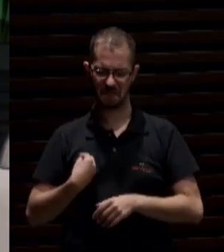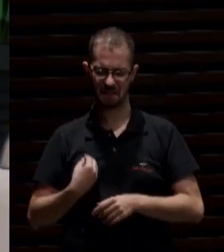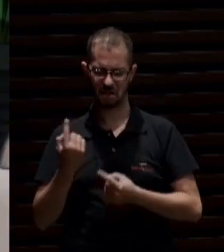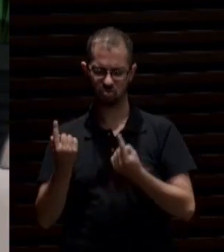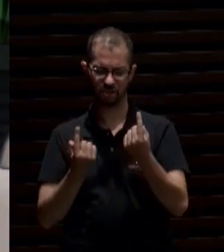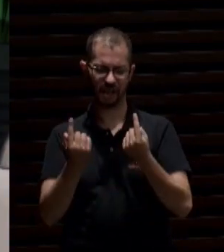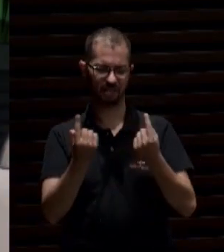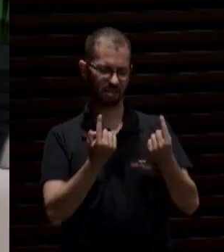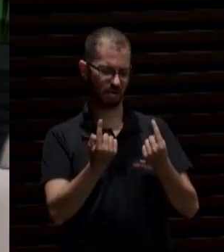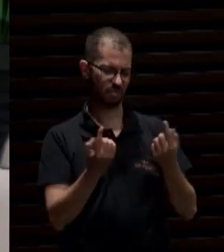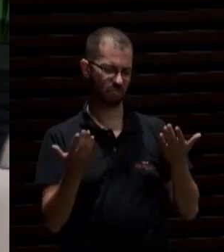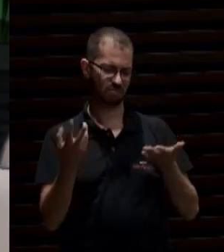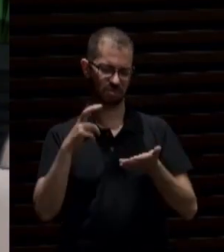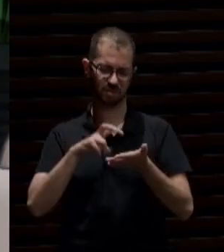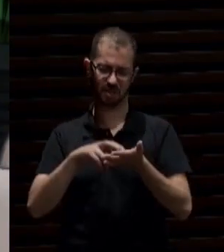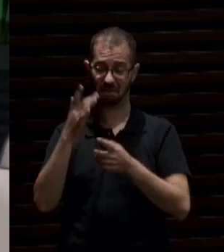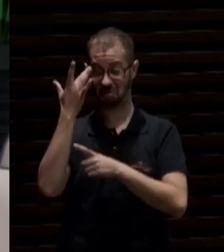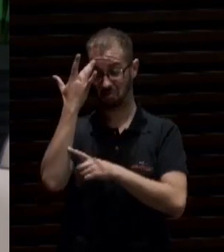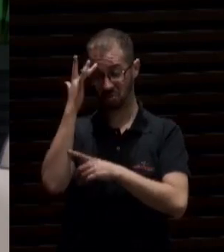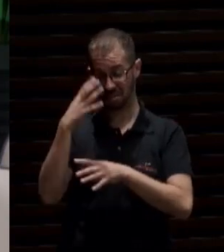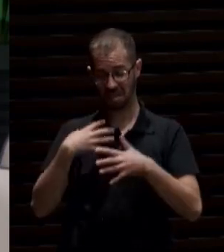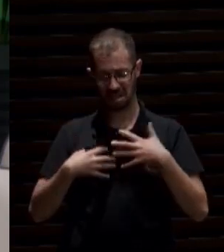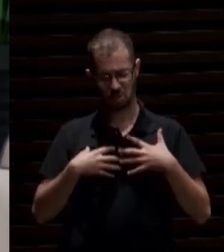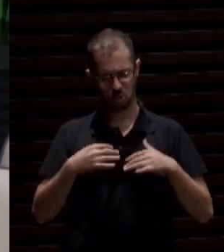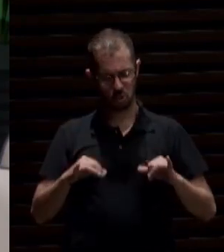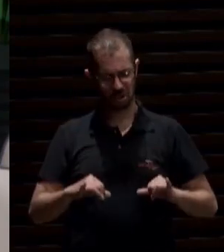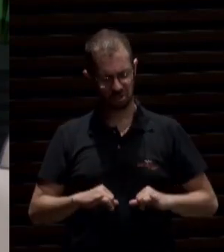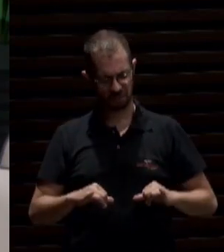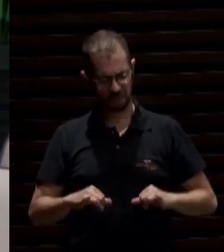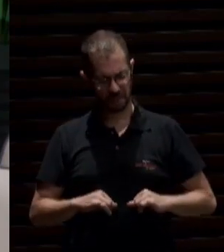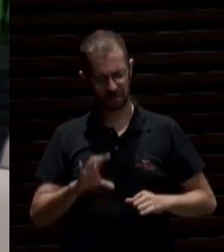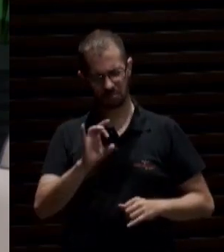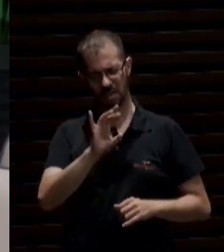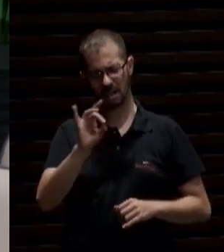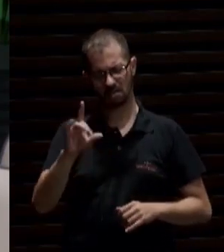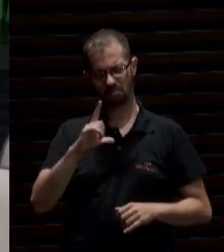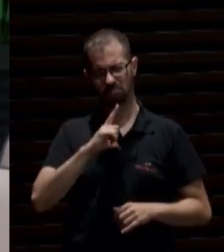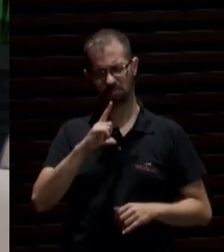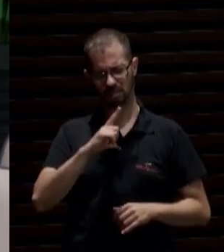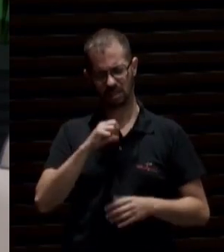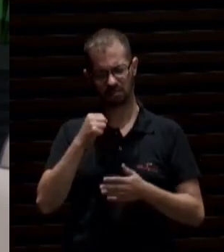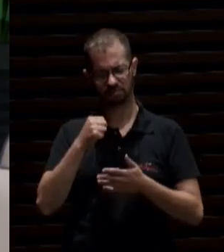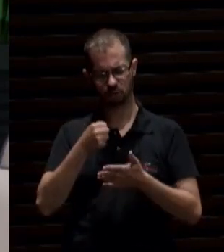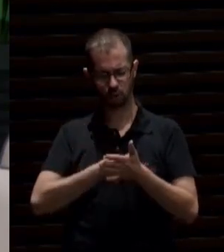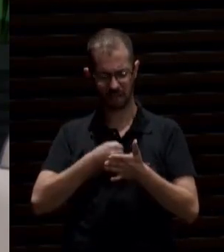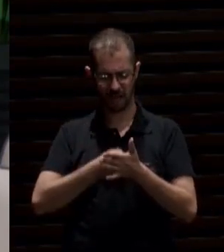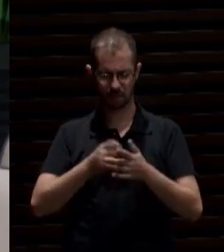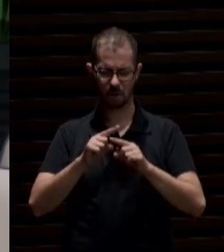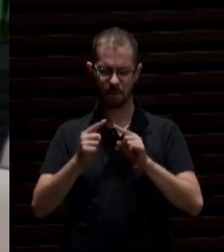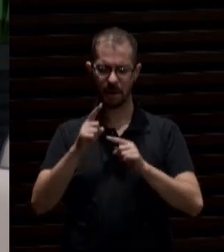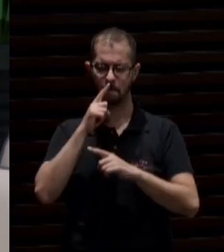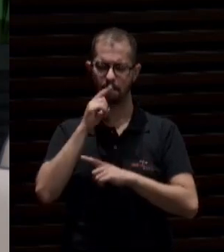manhã. Eu não sei quais são as dores, as batalhas e as lutas pelos quais todos têm enfrentado aqui. Mas, Pai, eu peço